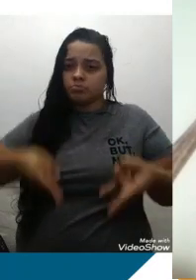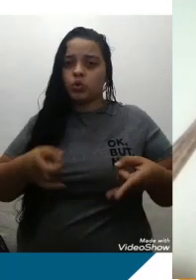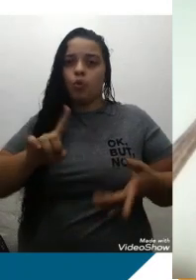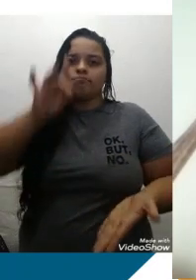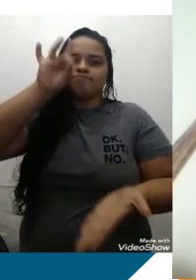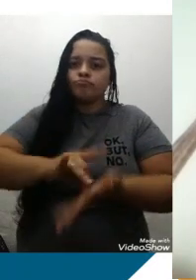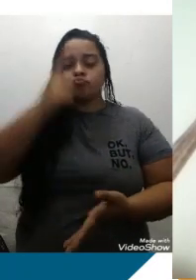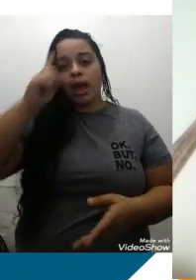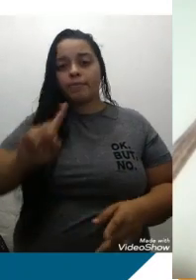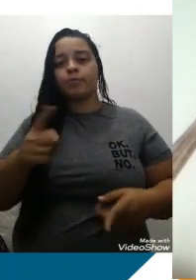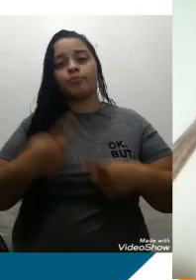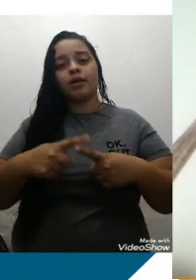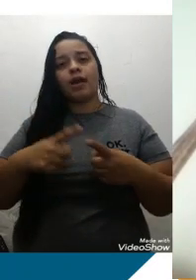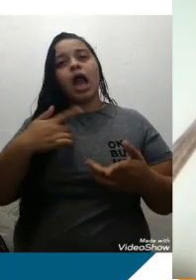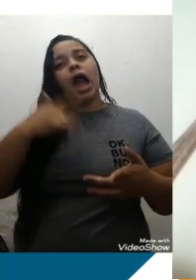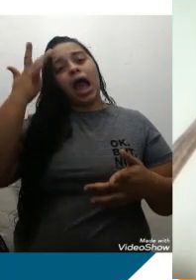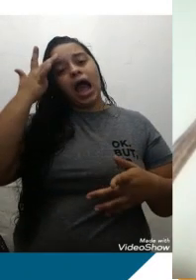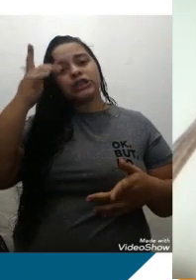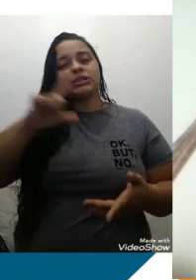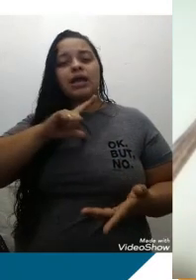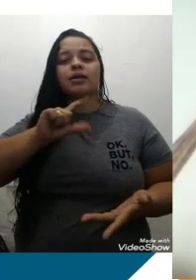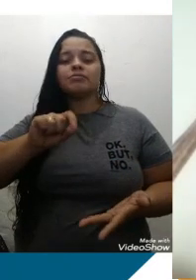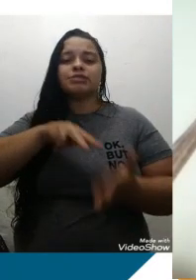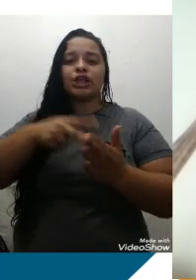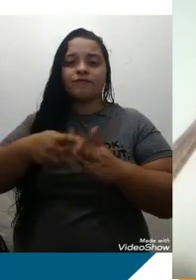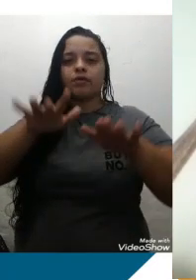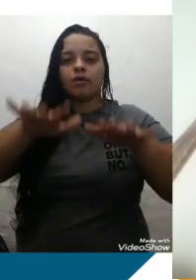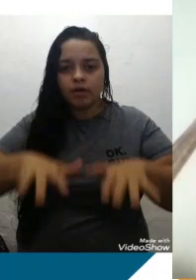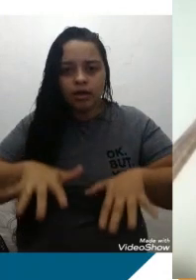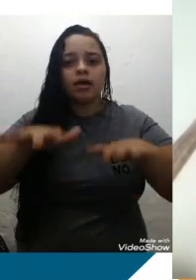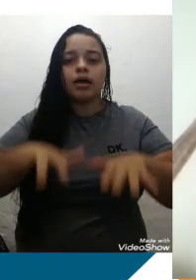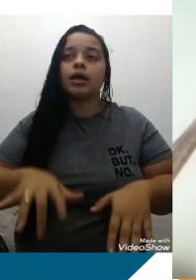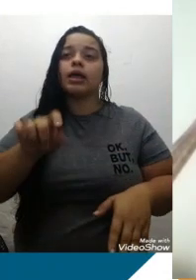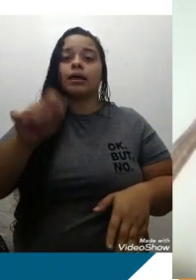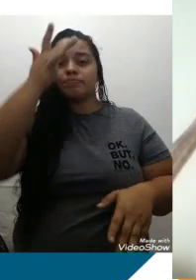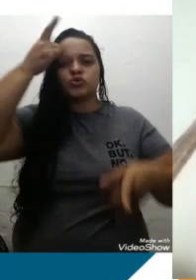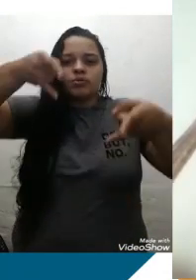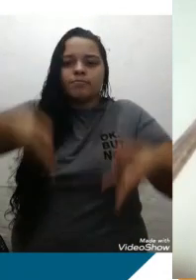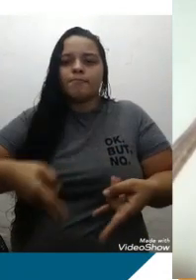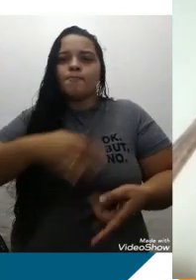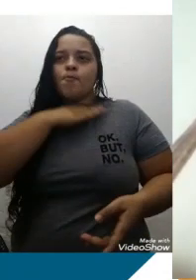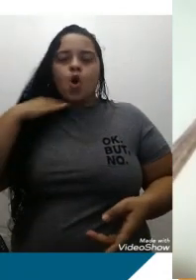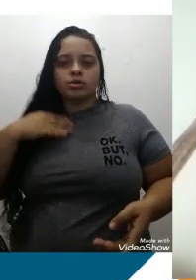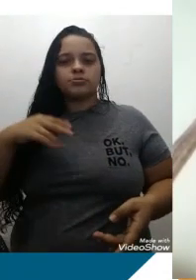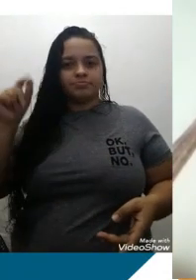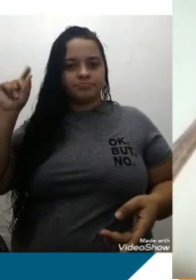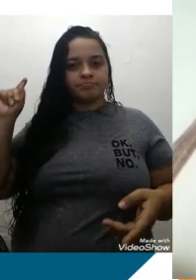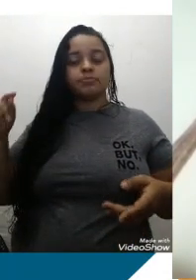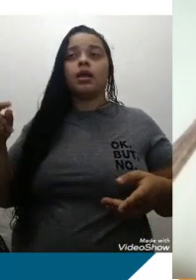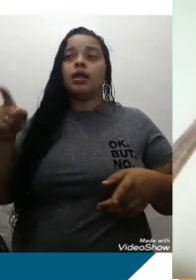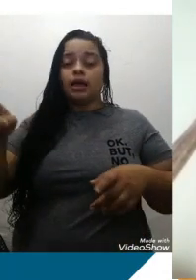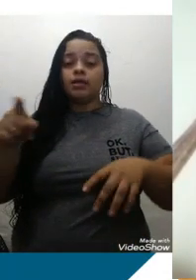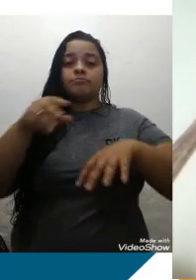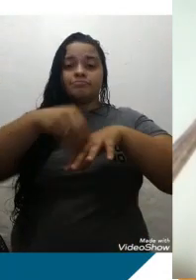sambaquis, mas provavelmente eles tinham algum sentido de culto aos mortos e de ritual de enterro desses mortos também. E a